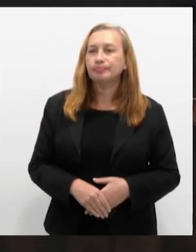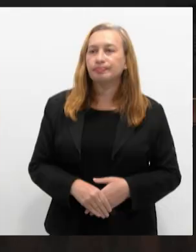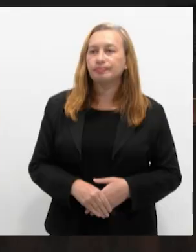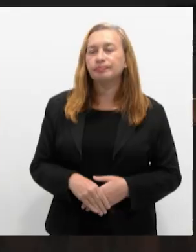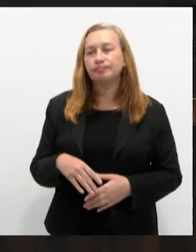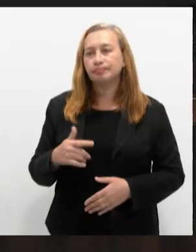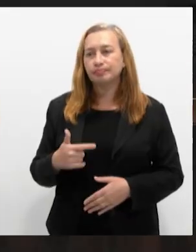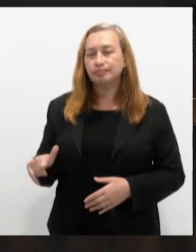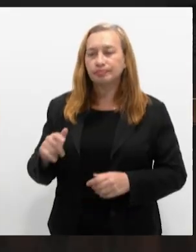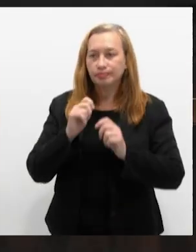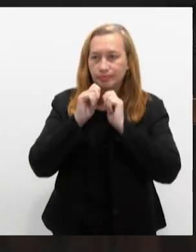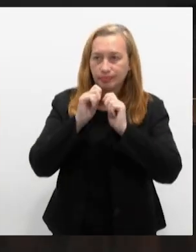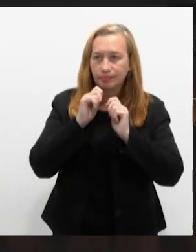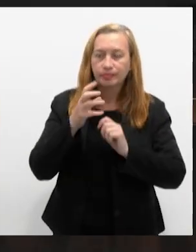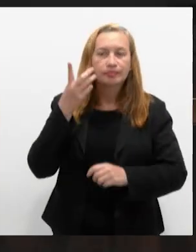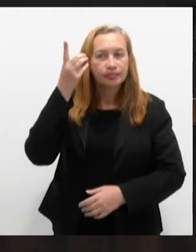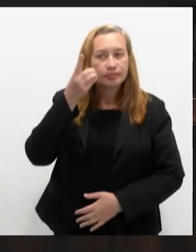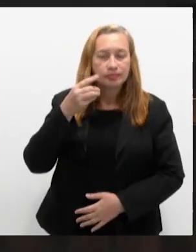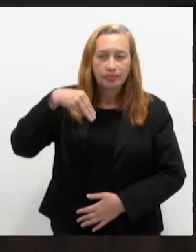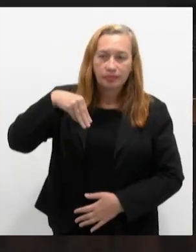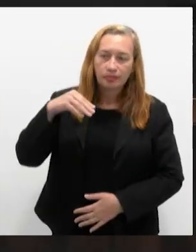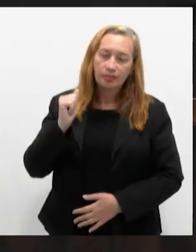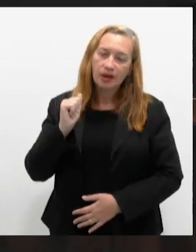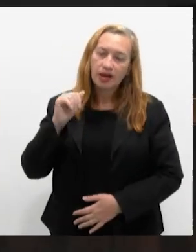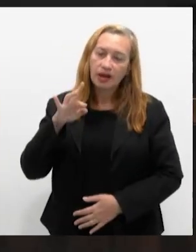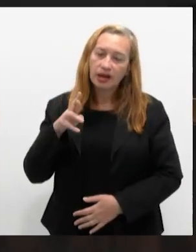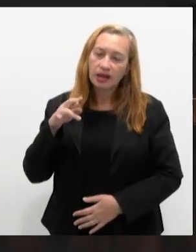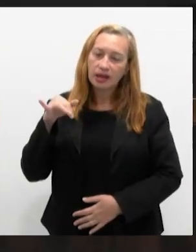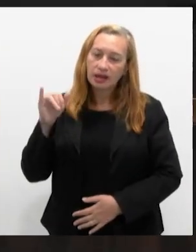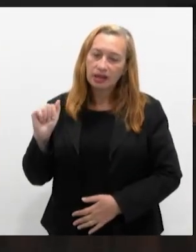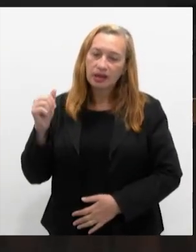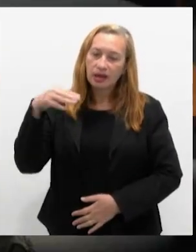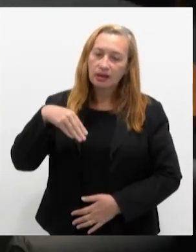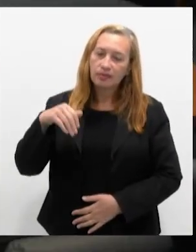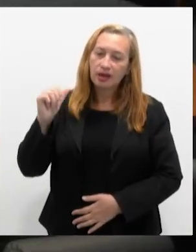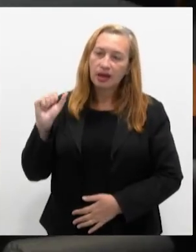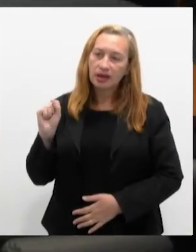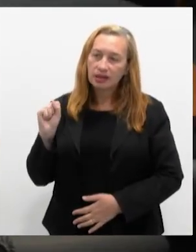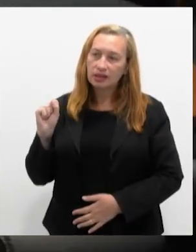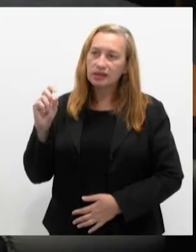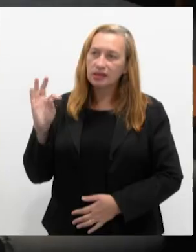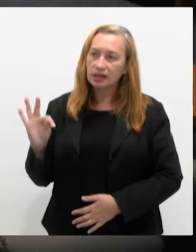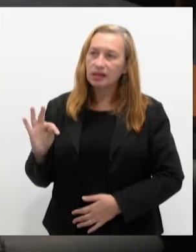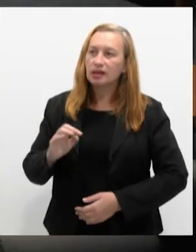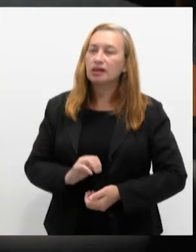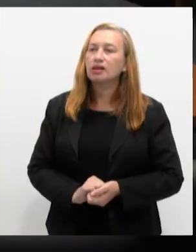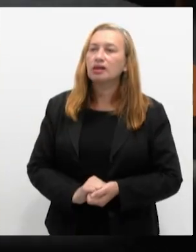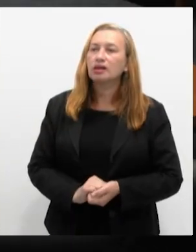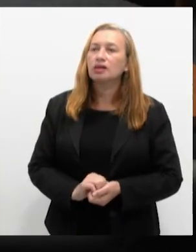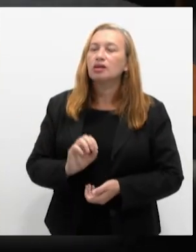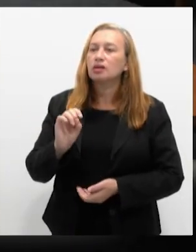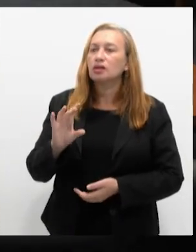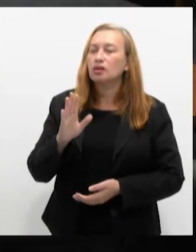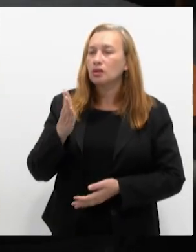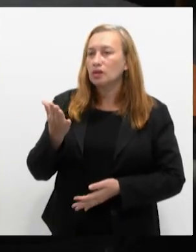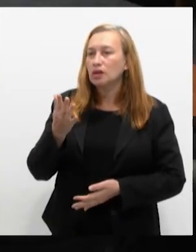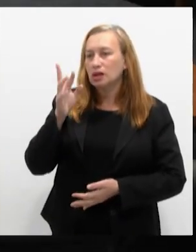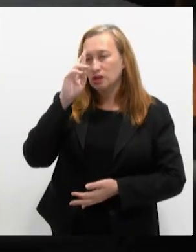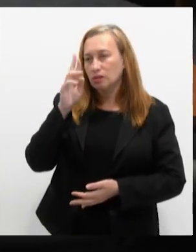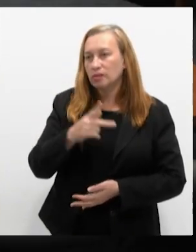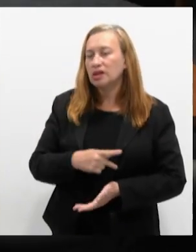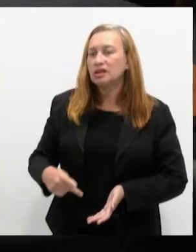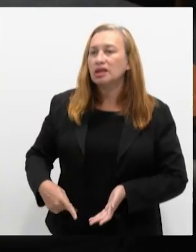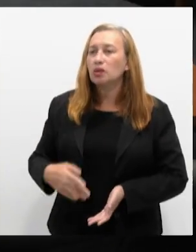Próxima oradora inscrita, a deputada Marina, do MST. Por favor. Deputados, só... Pois não, deputado Brazão. Por